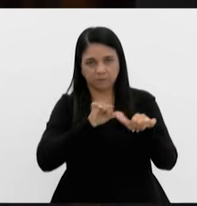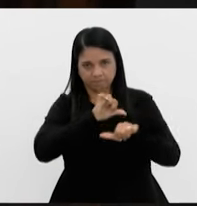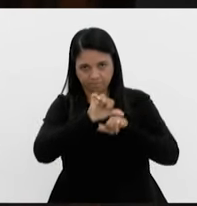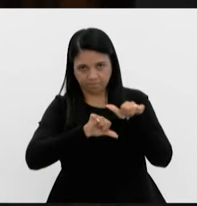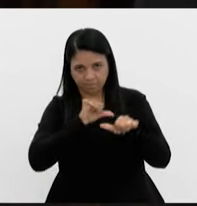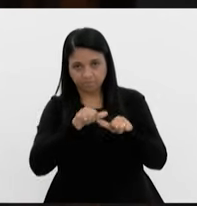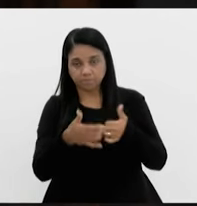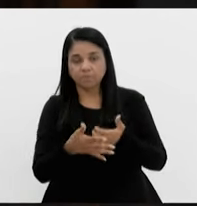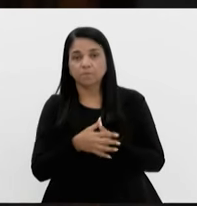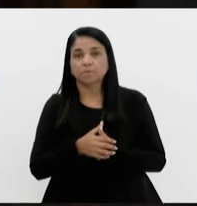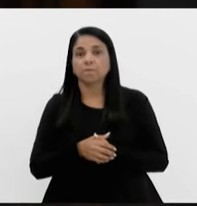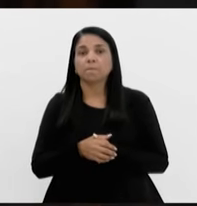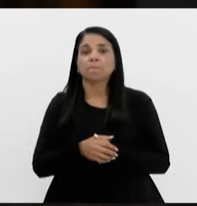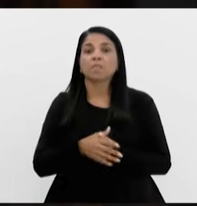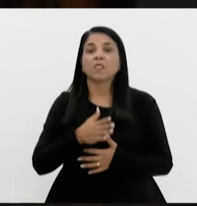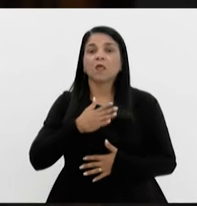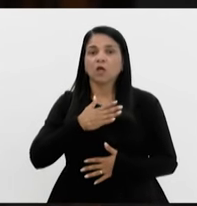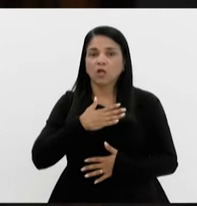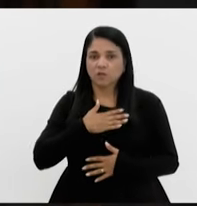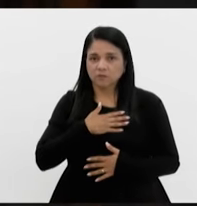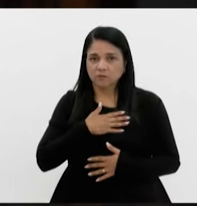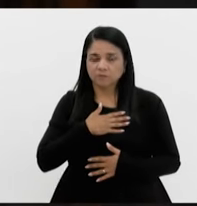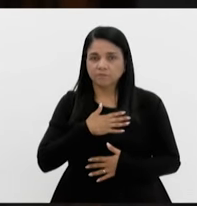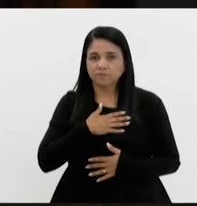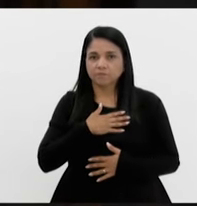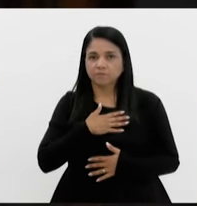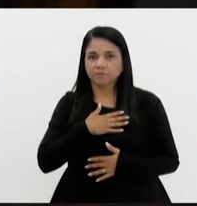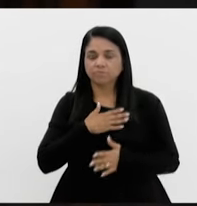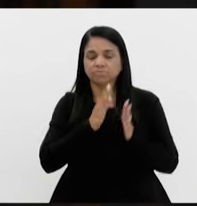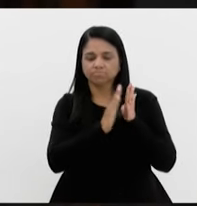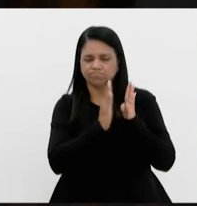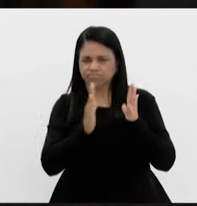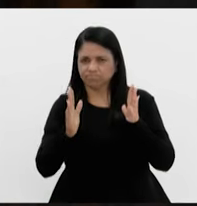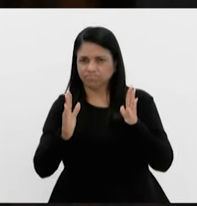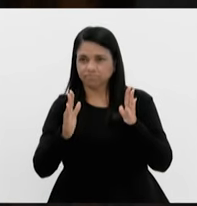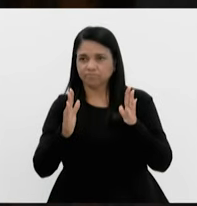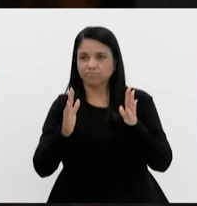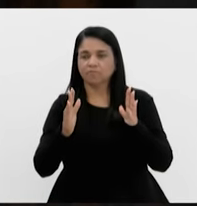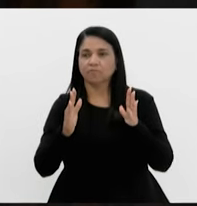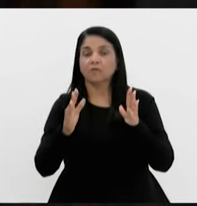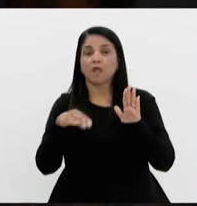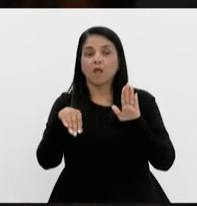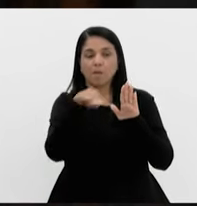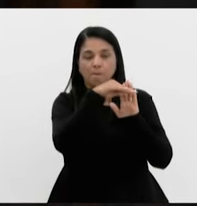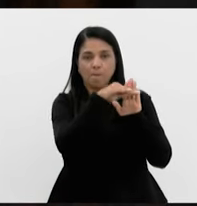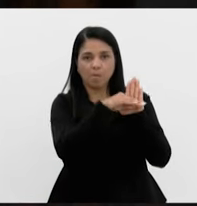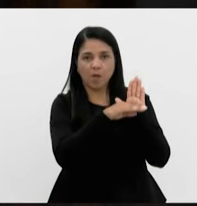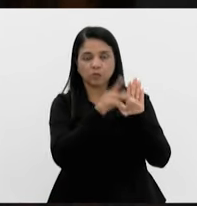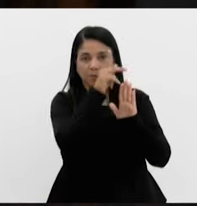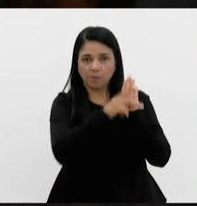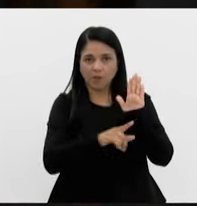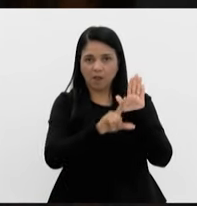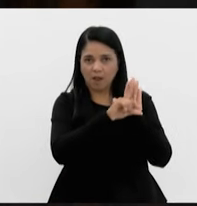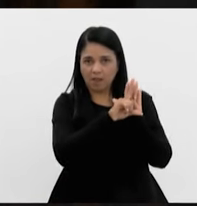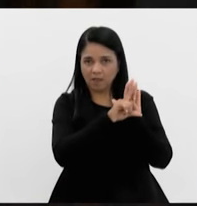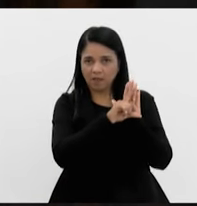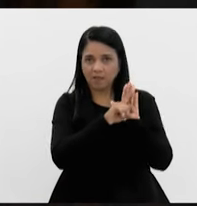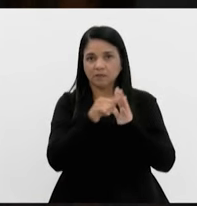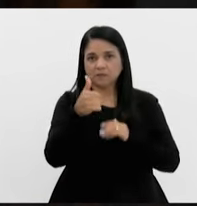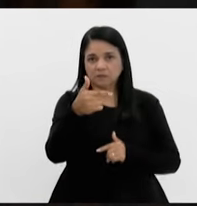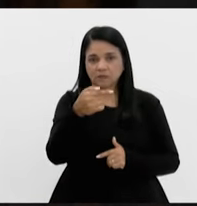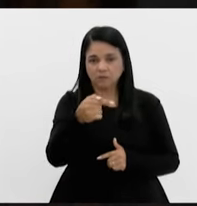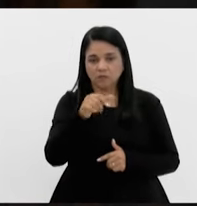e também gostaria de chamar os trabalhos à ordem e trazer a pauta o projeto de lei é